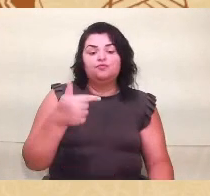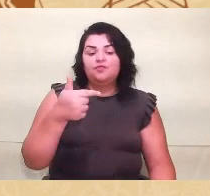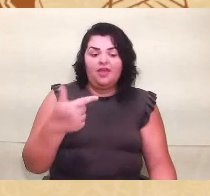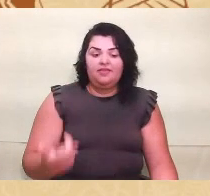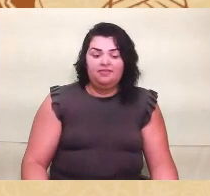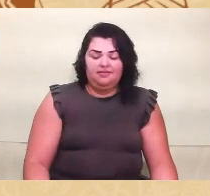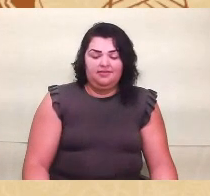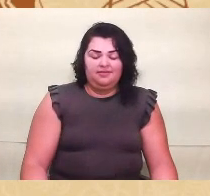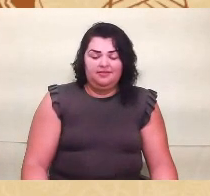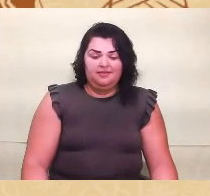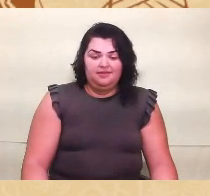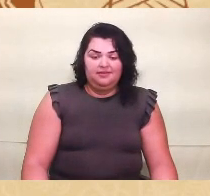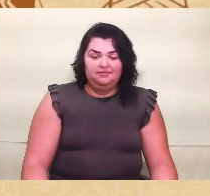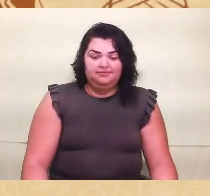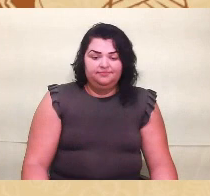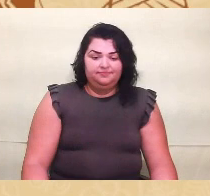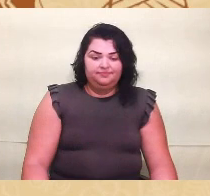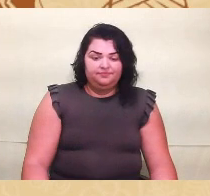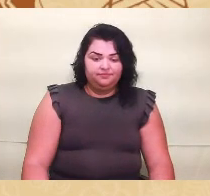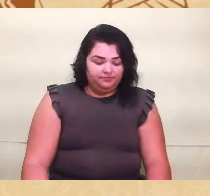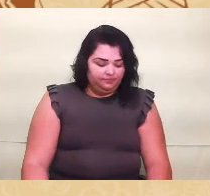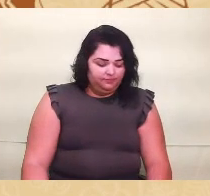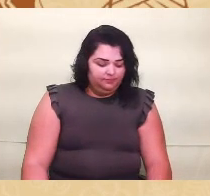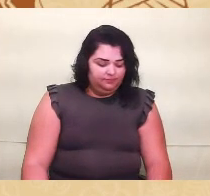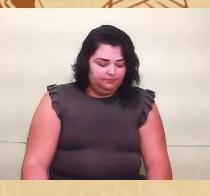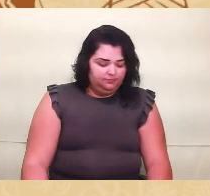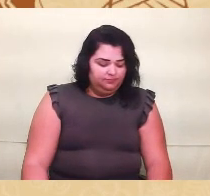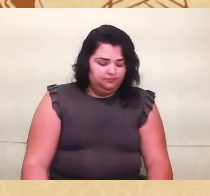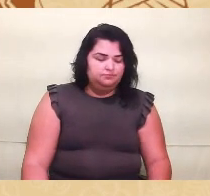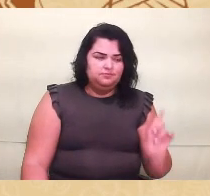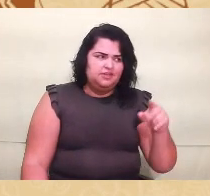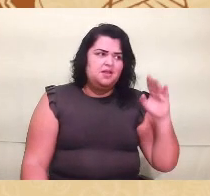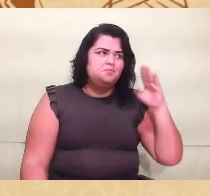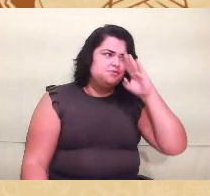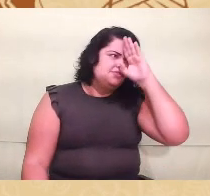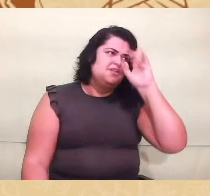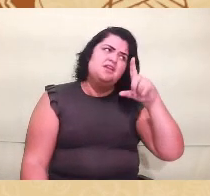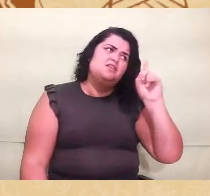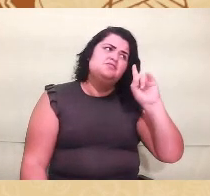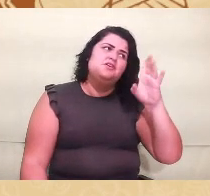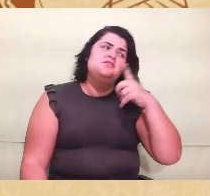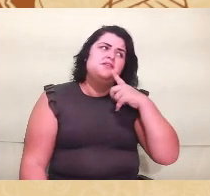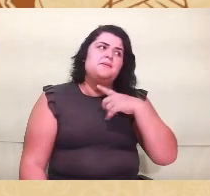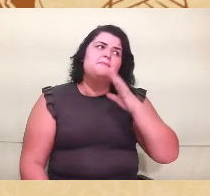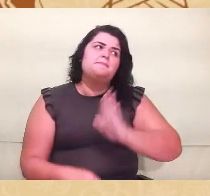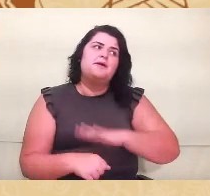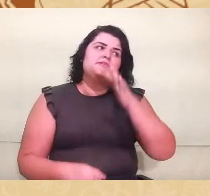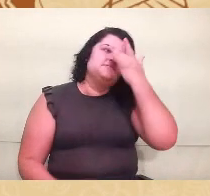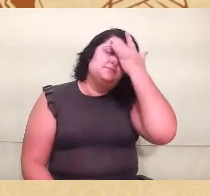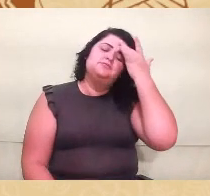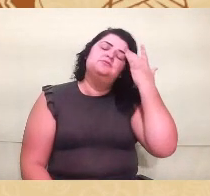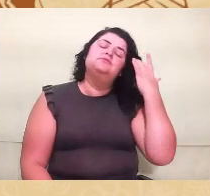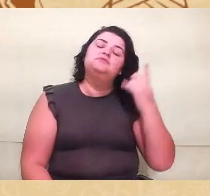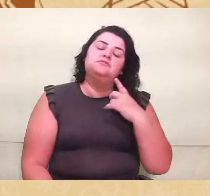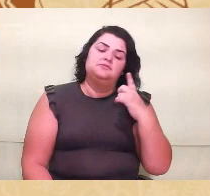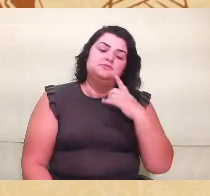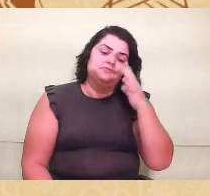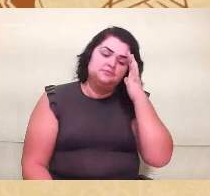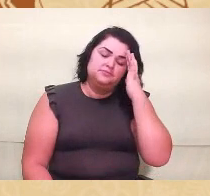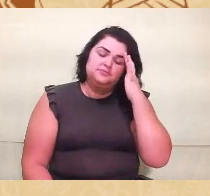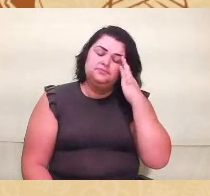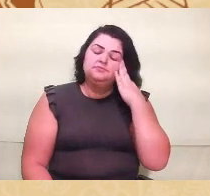gera a destruição climática? É o Bolsonaro? É, mas não é só ele, não. Eu não devo esquecer do